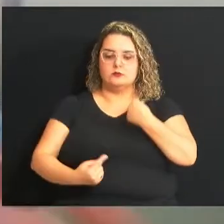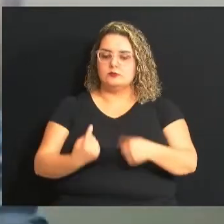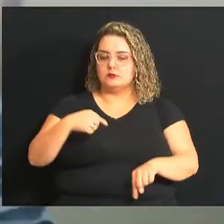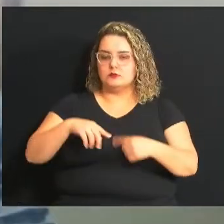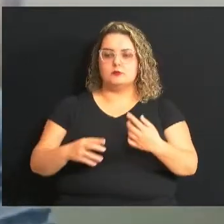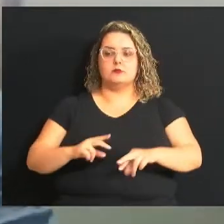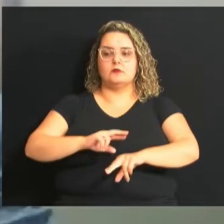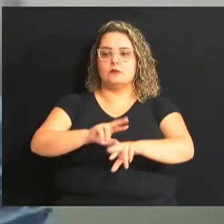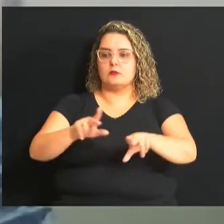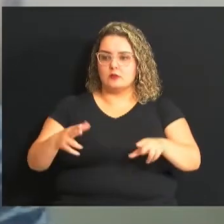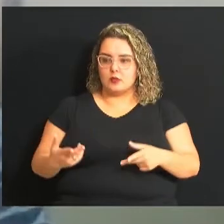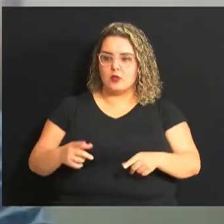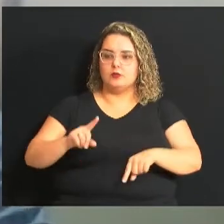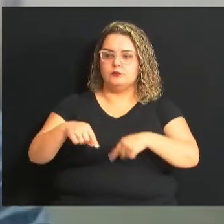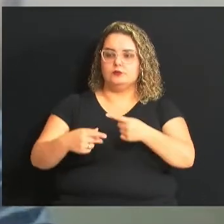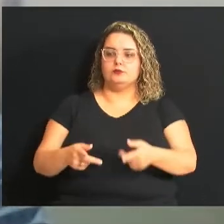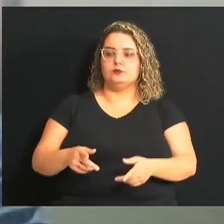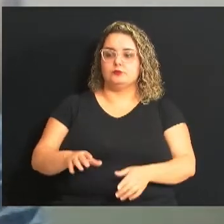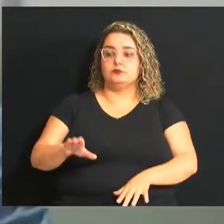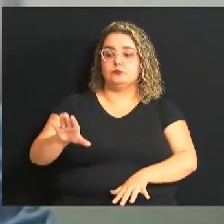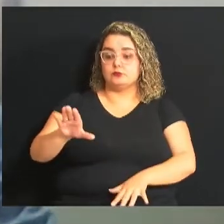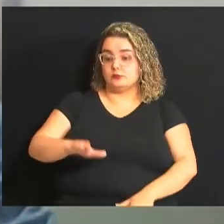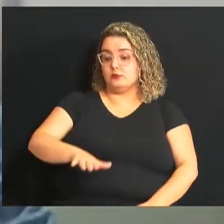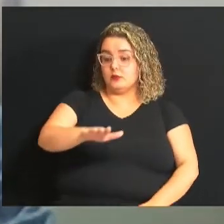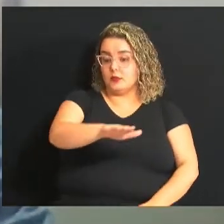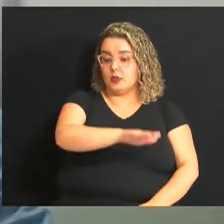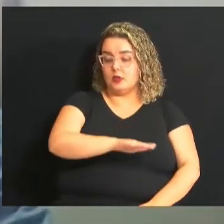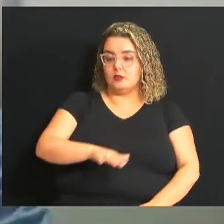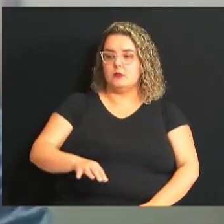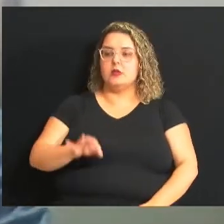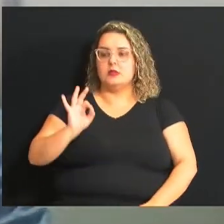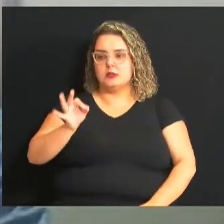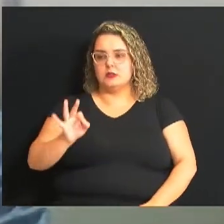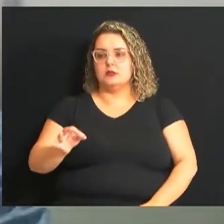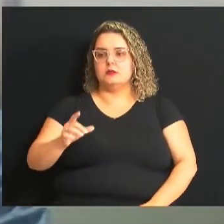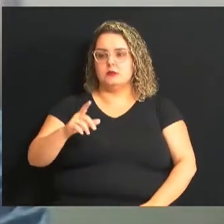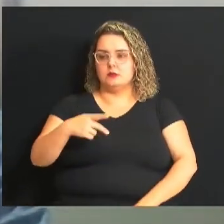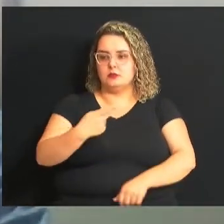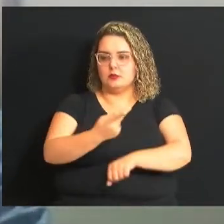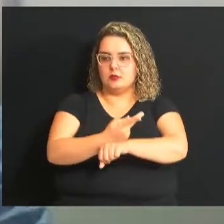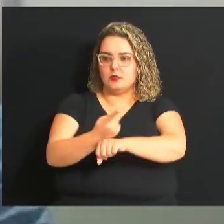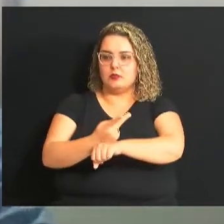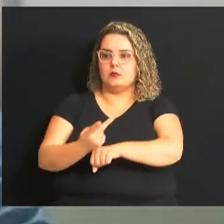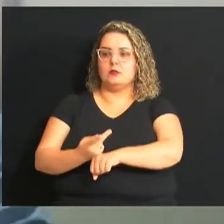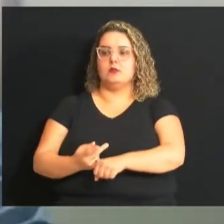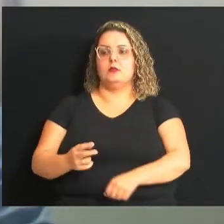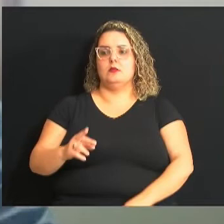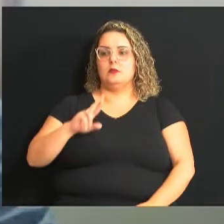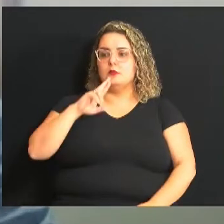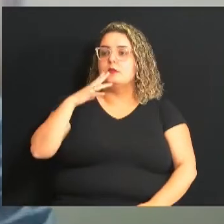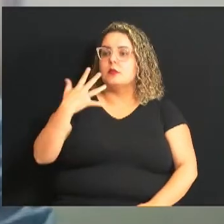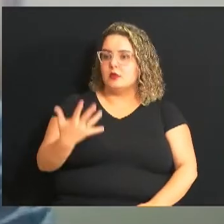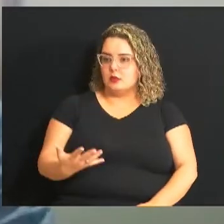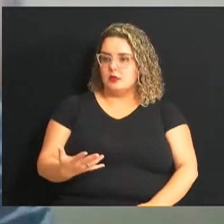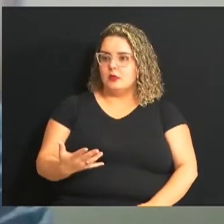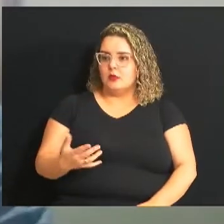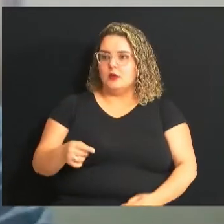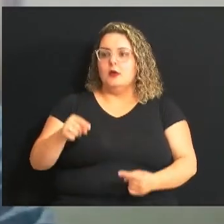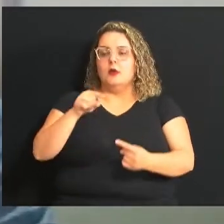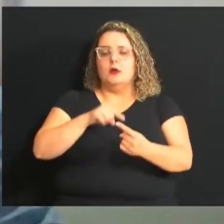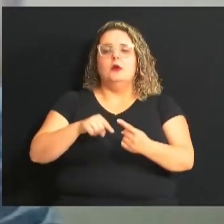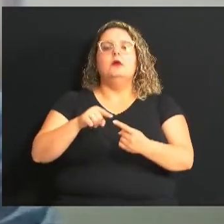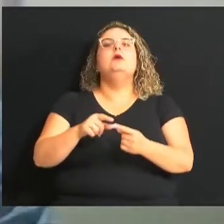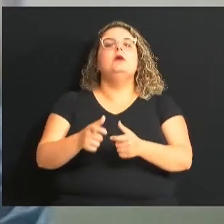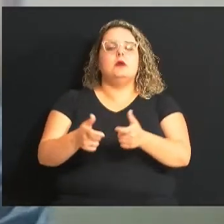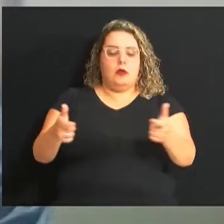diversos outros prismas, mas certamente a gente tem que buscar alguma alternativa que a gente consiga atingir ainda mais a galera